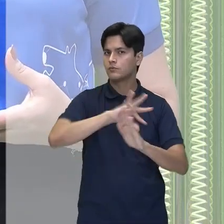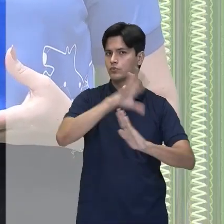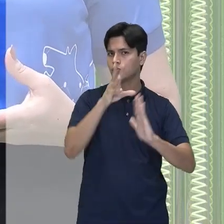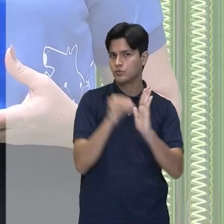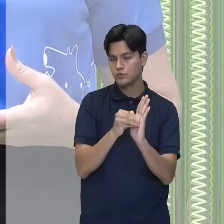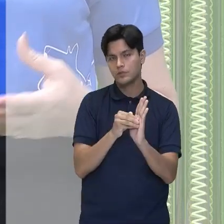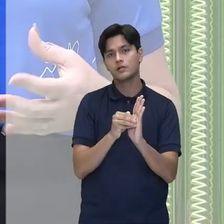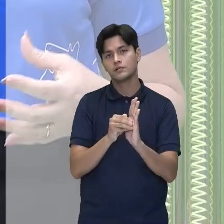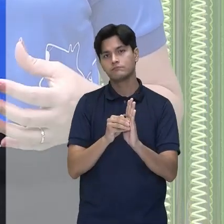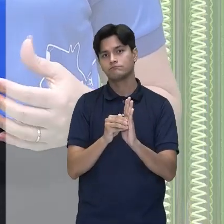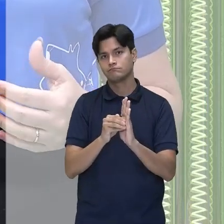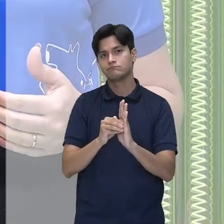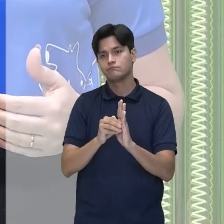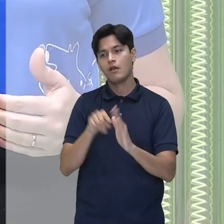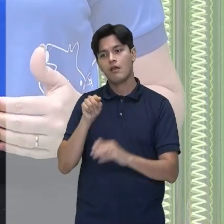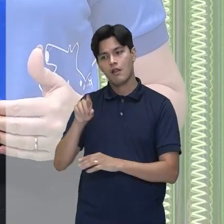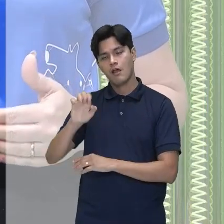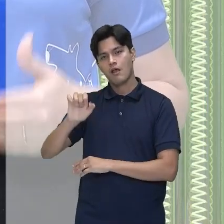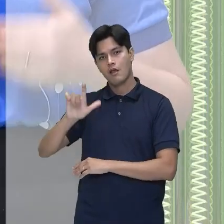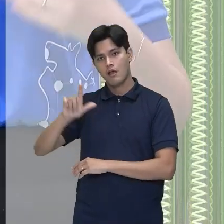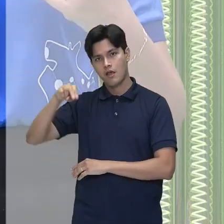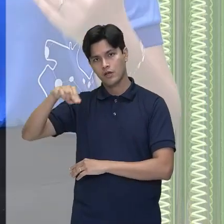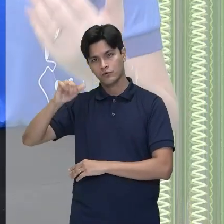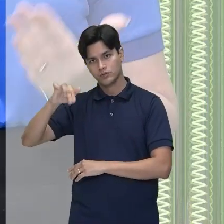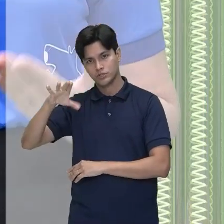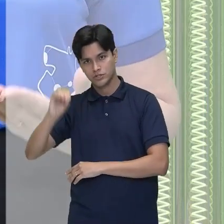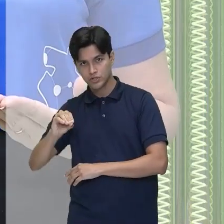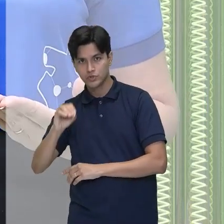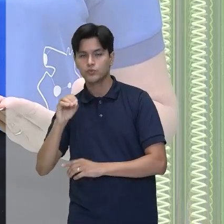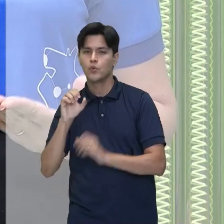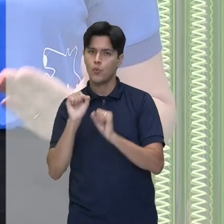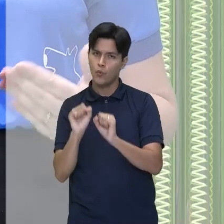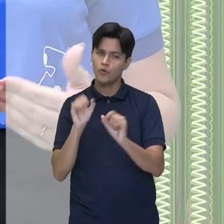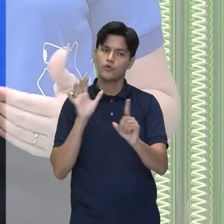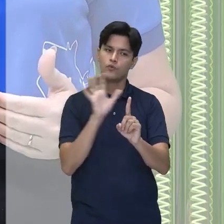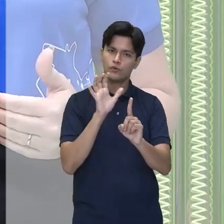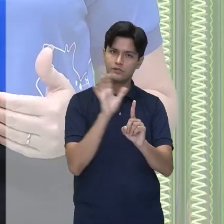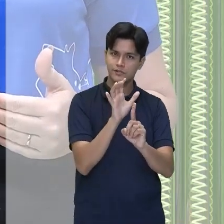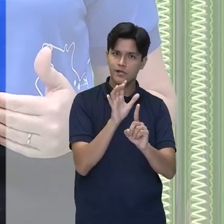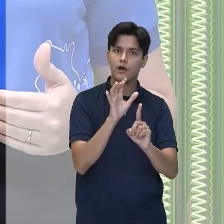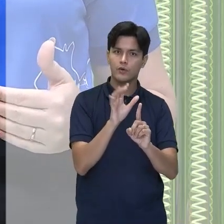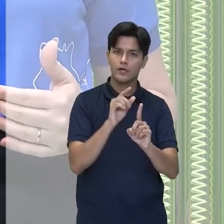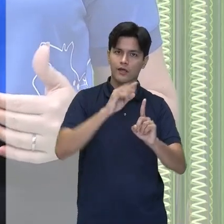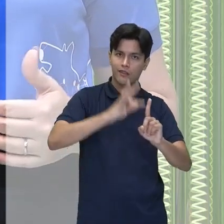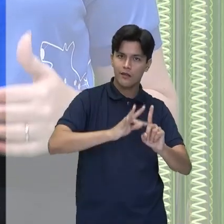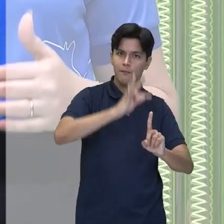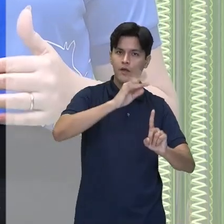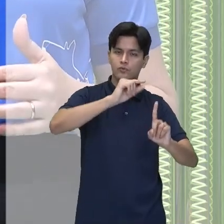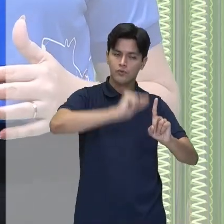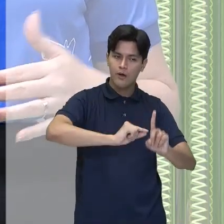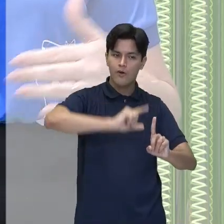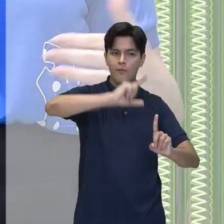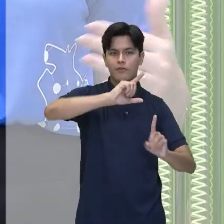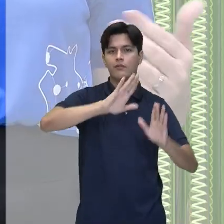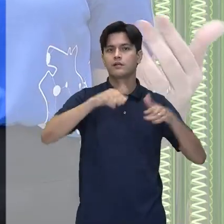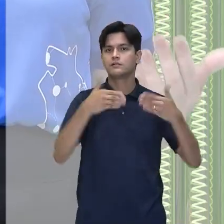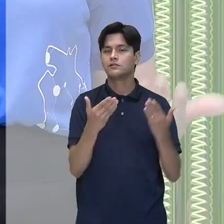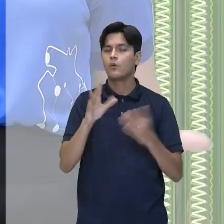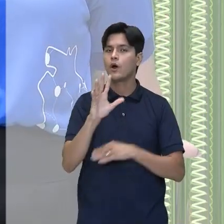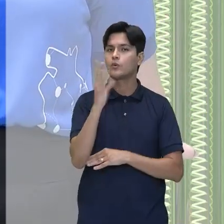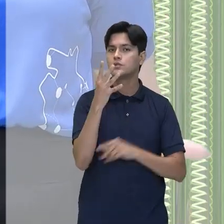dessa região. Então, o El Niño ele vai aumentar as temperaturas, né, fazendo então com que haja um